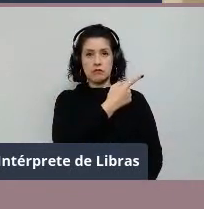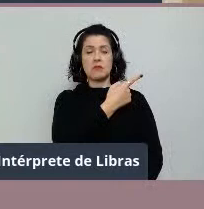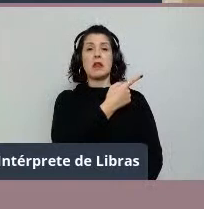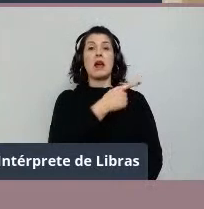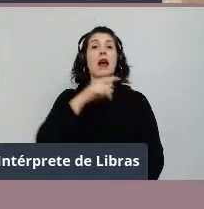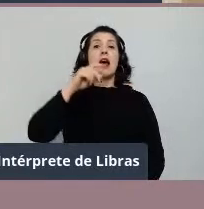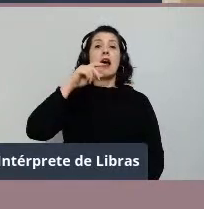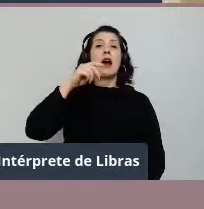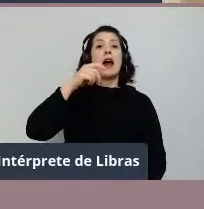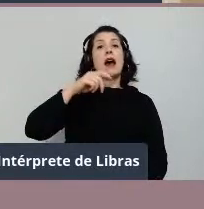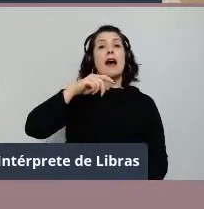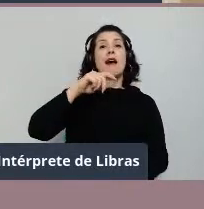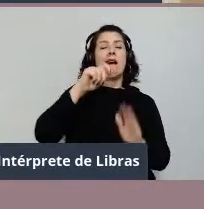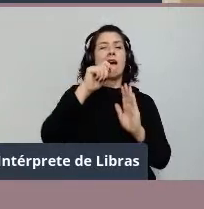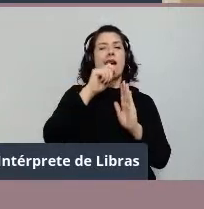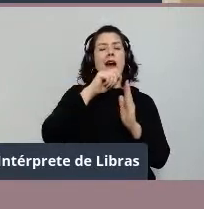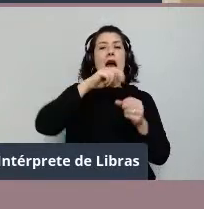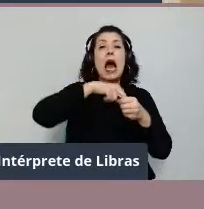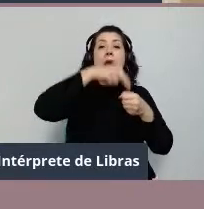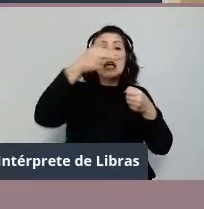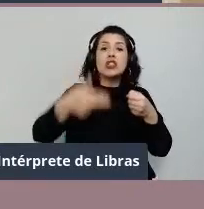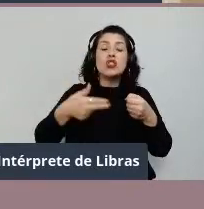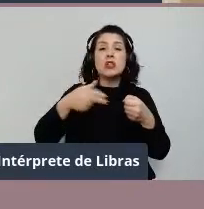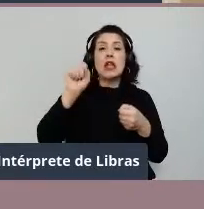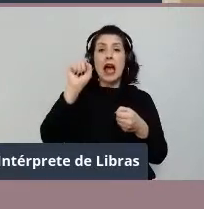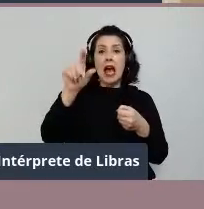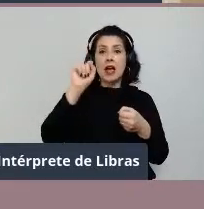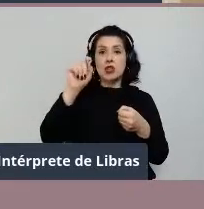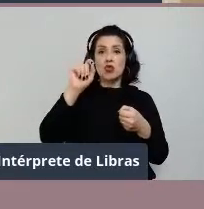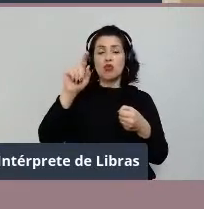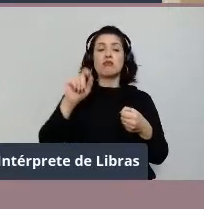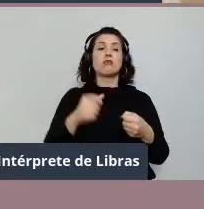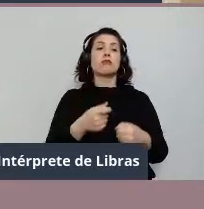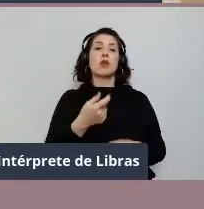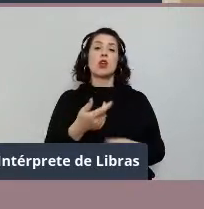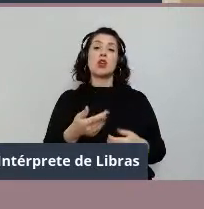outra a tinta laranja. E